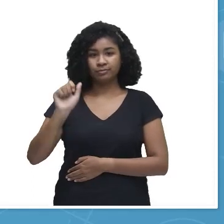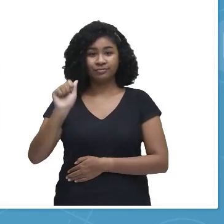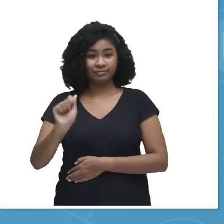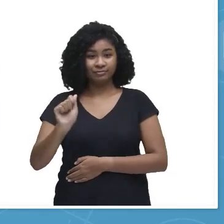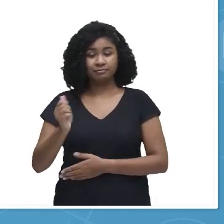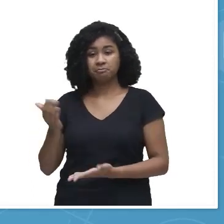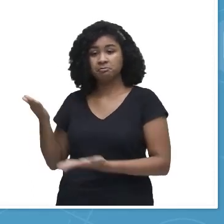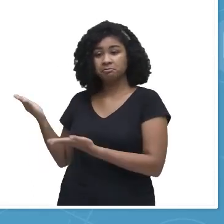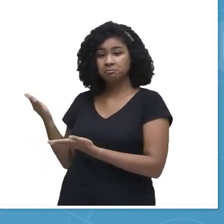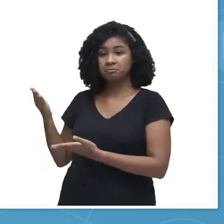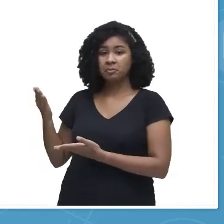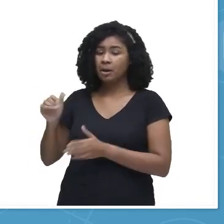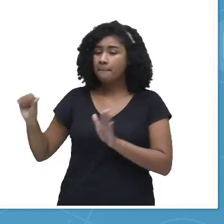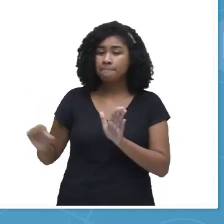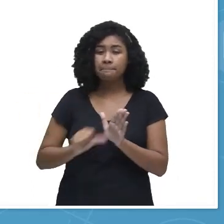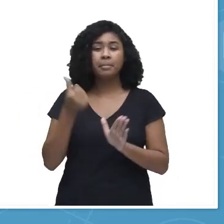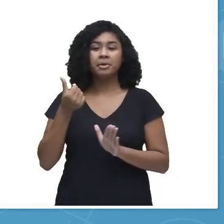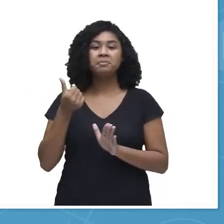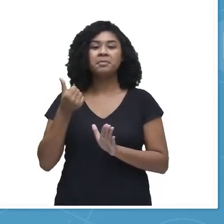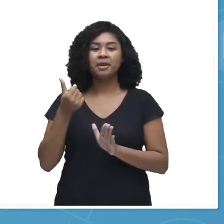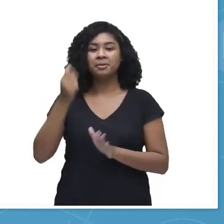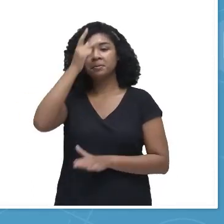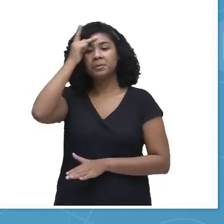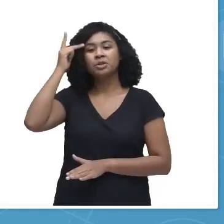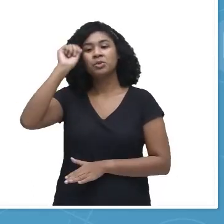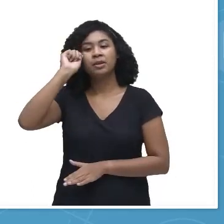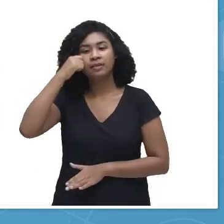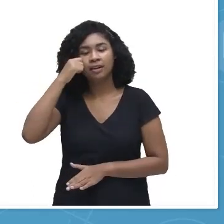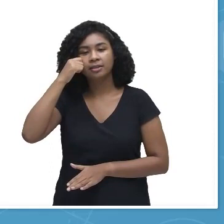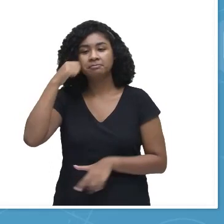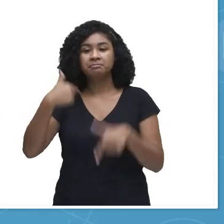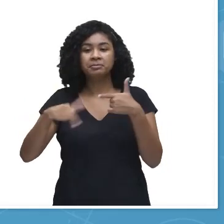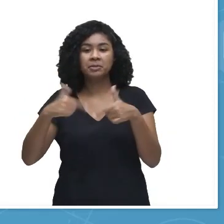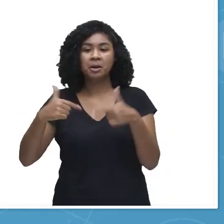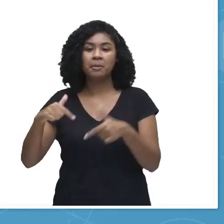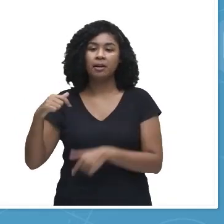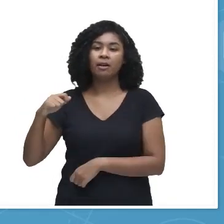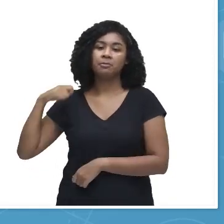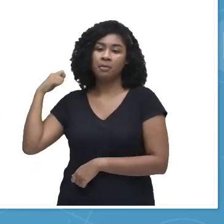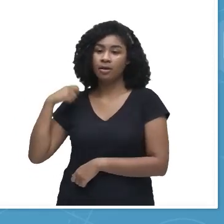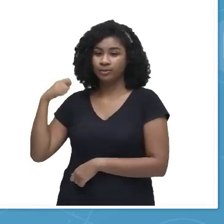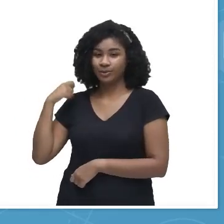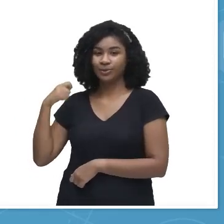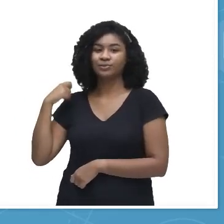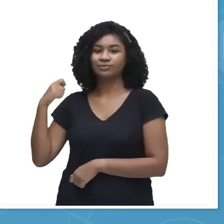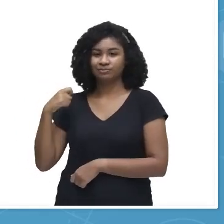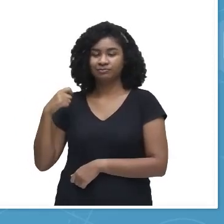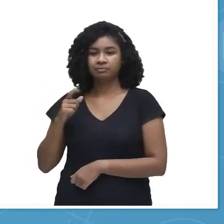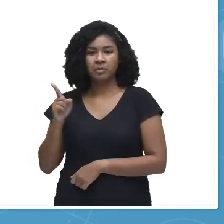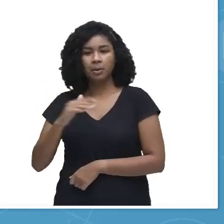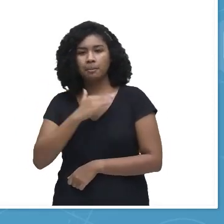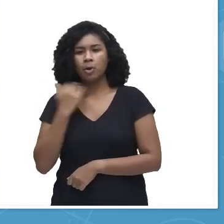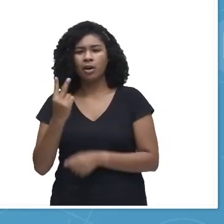uma atriz brasileira, foi a primeira atriz negra a protagonizar uma telenovela. Ela nos deixou há um pouco mais de